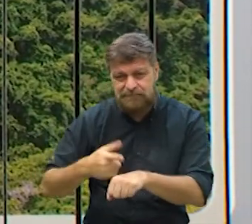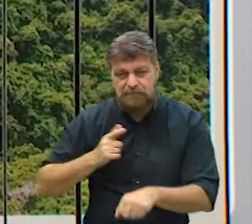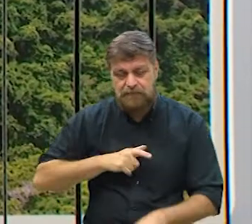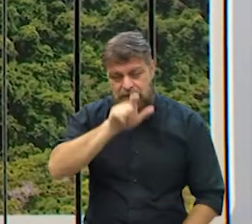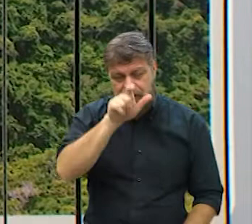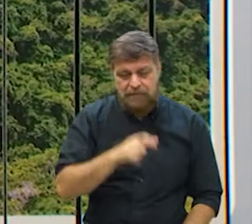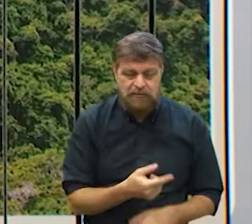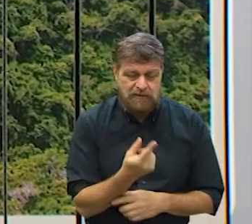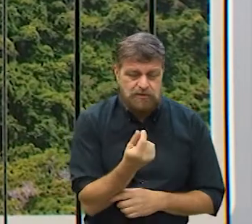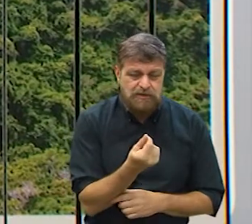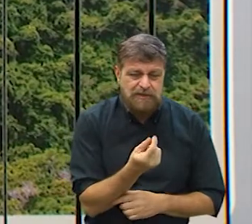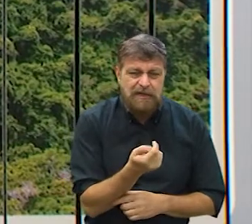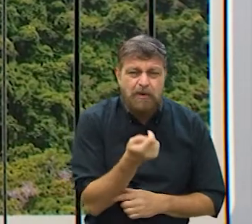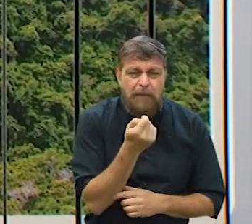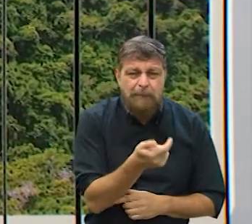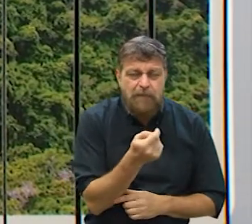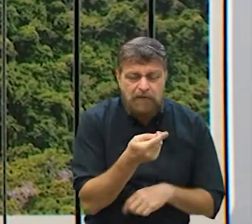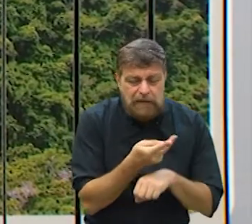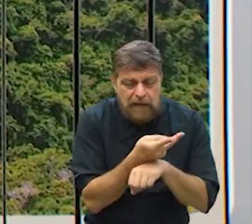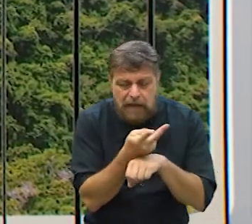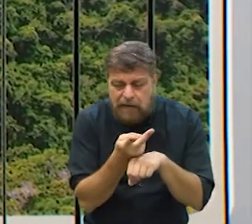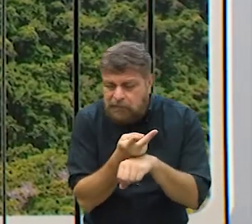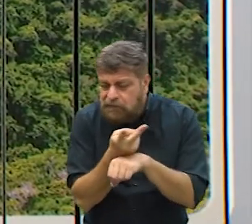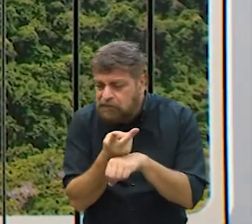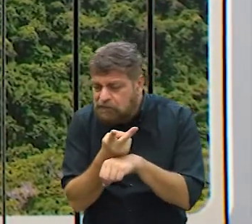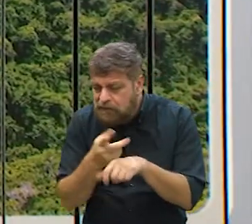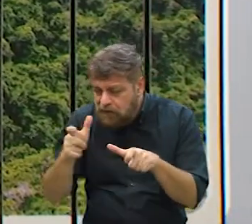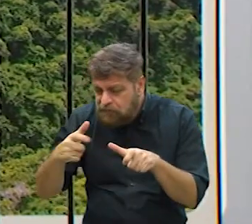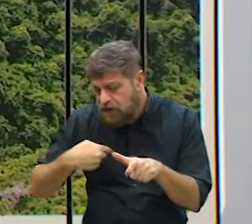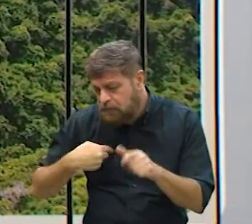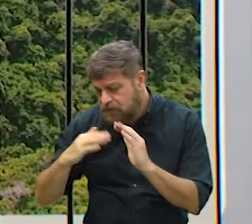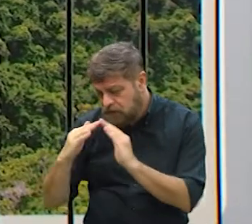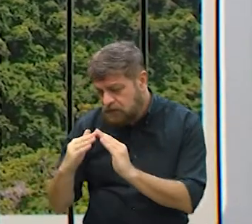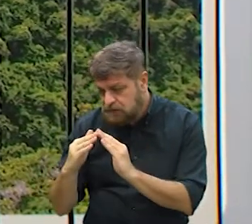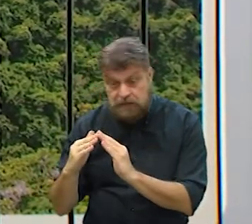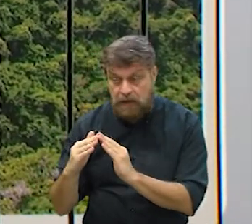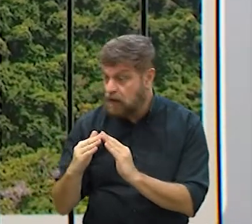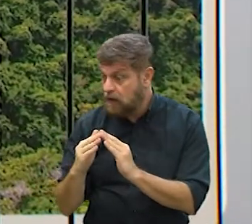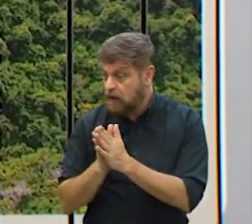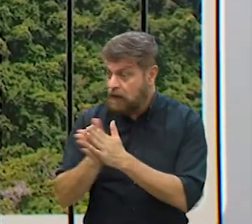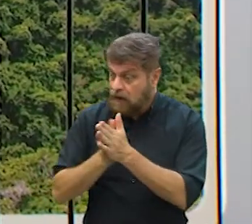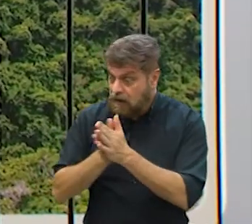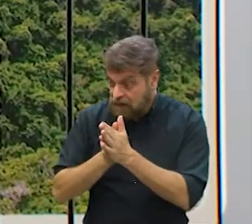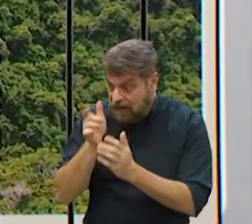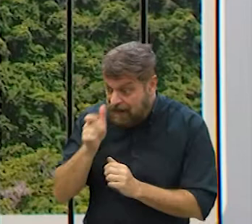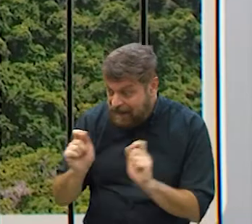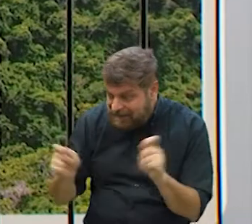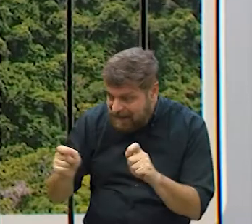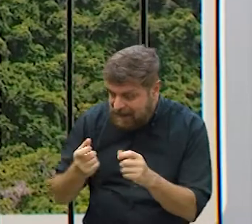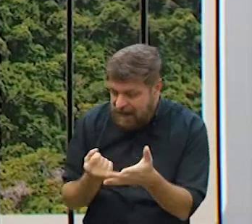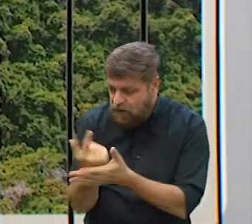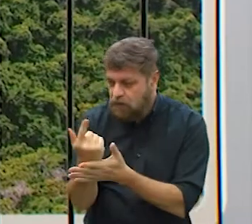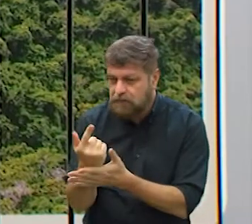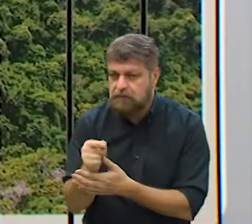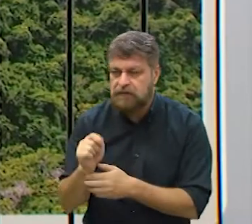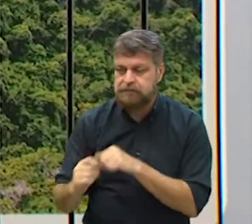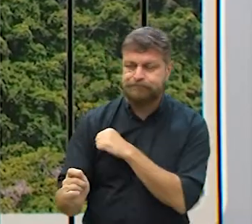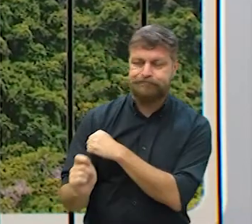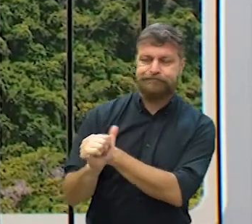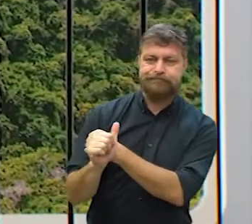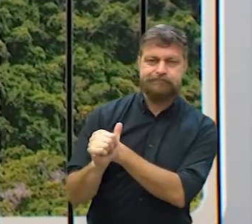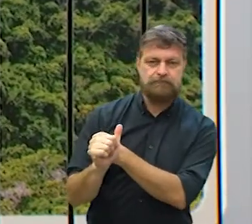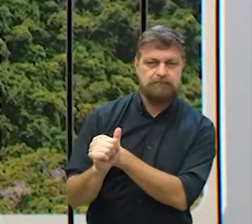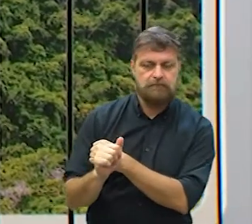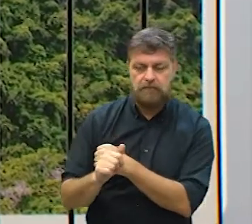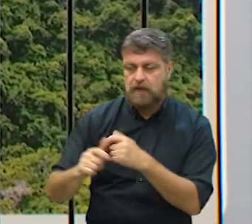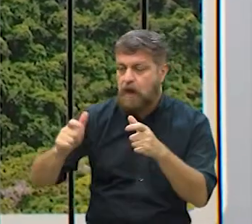está vulnerável, já está procurando algum lugar para morar e, de repente, ela vai comprar gato por lebre. Ela vai comprar um lugar